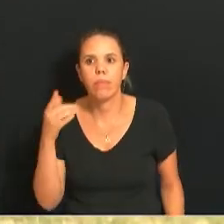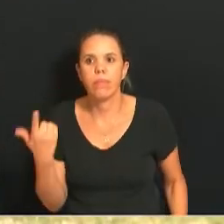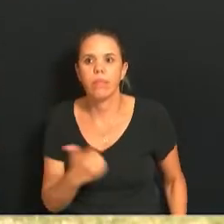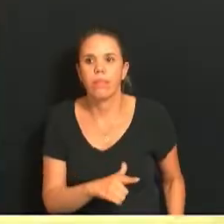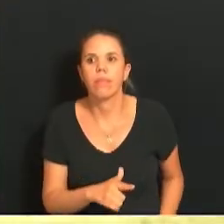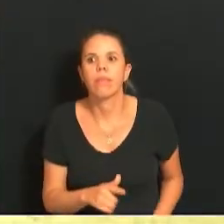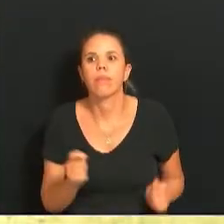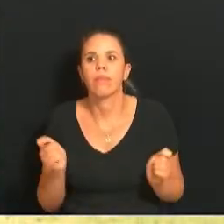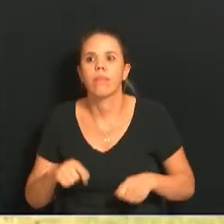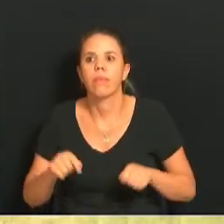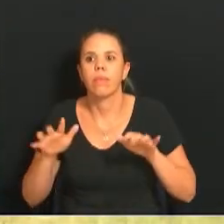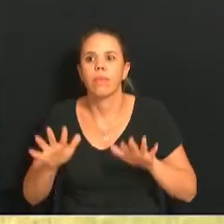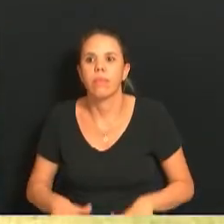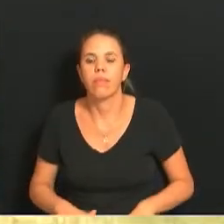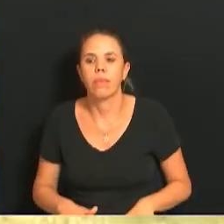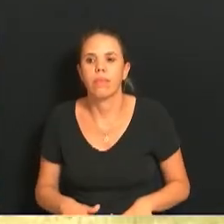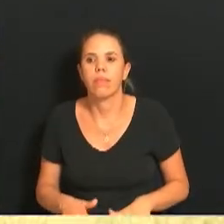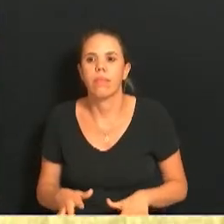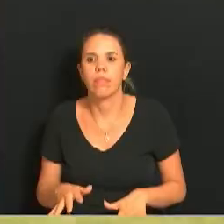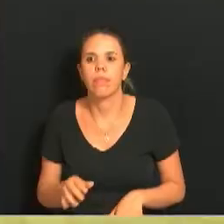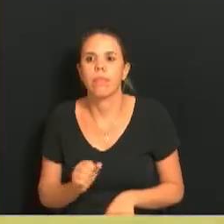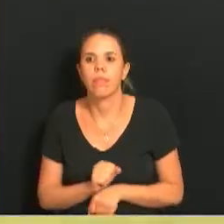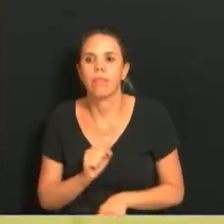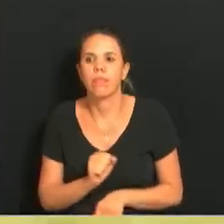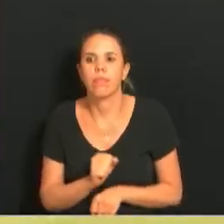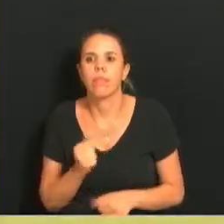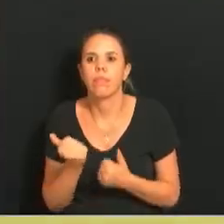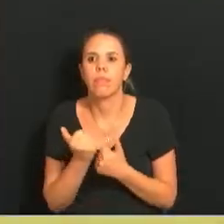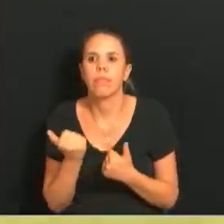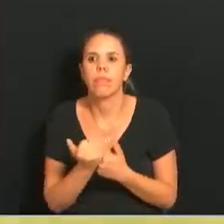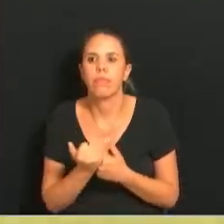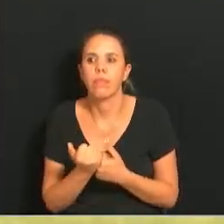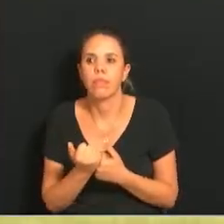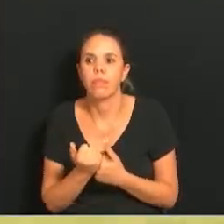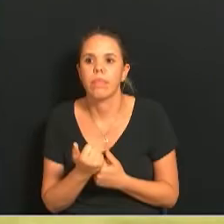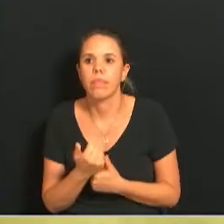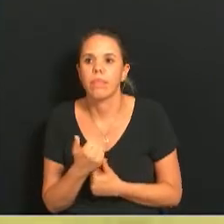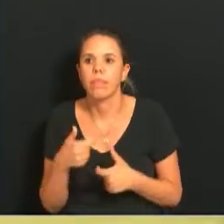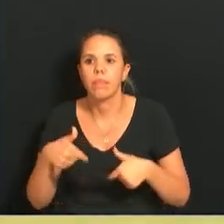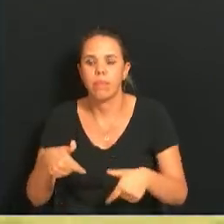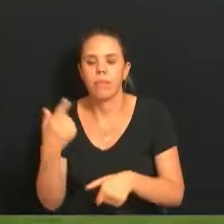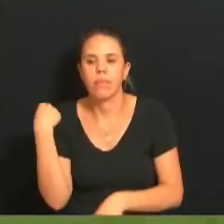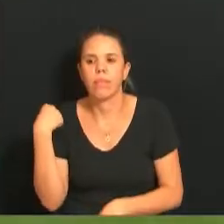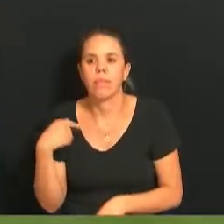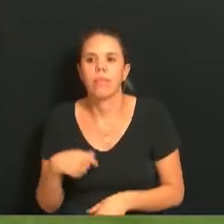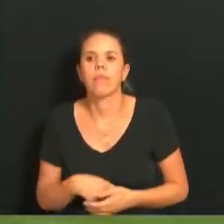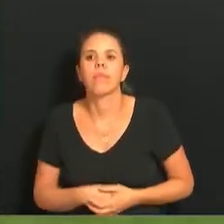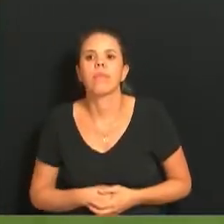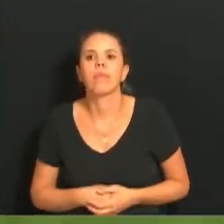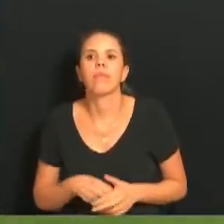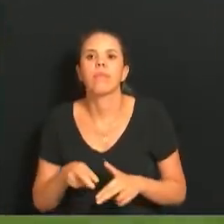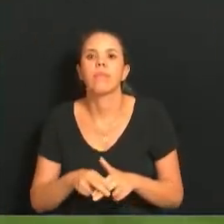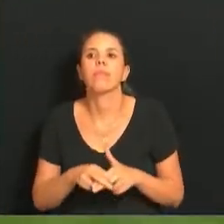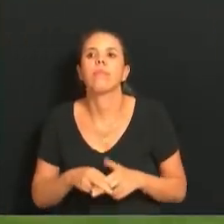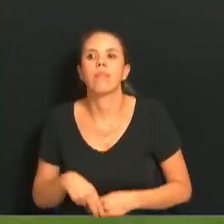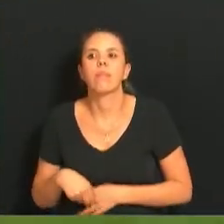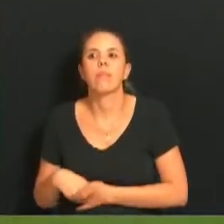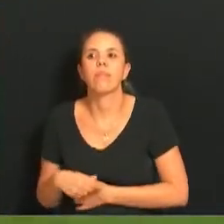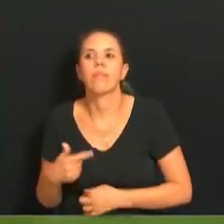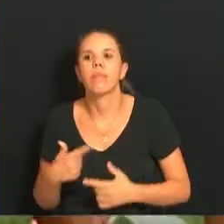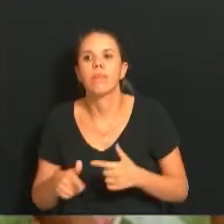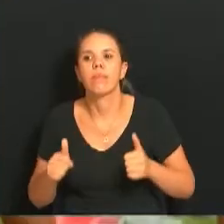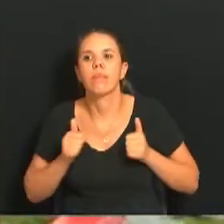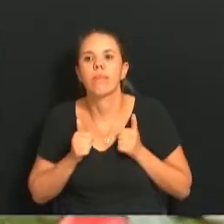que deve ficar como opção no banco de reservas e que não atuou na última rodada por conta de uma